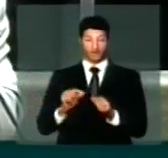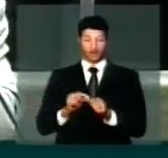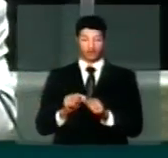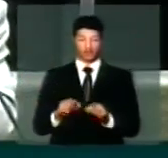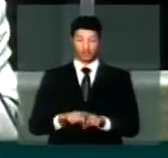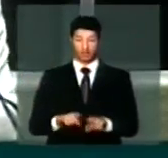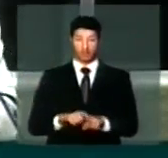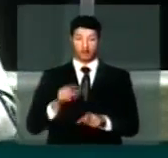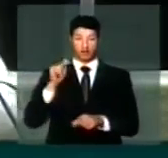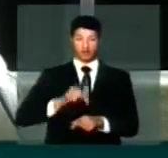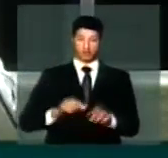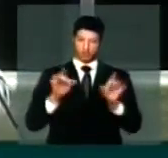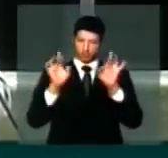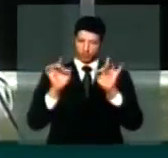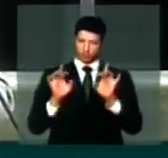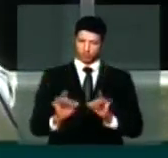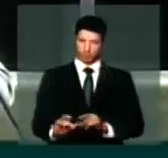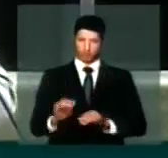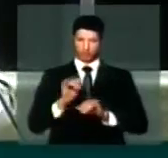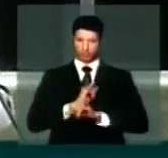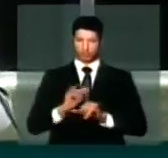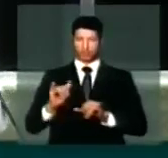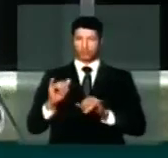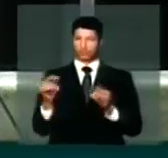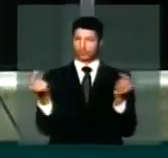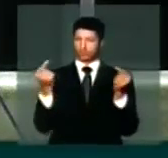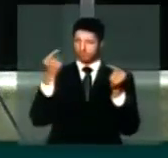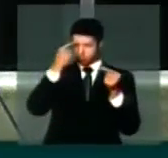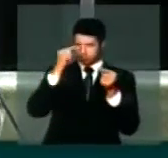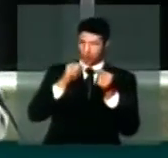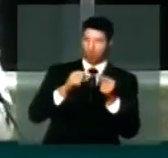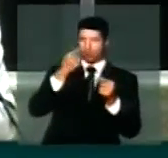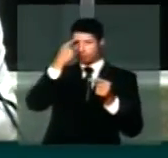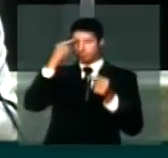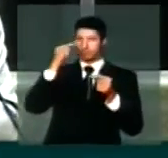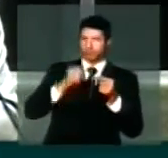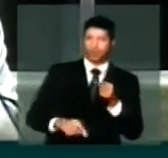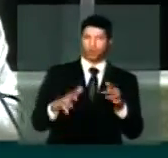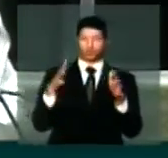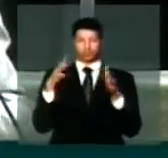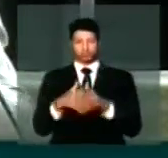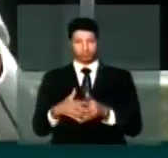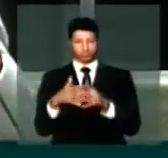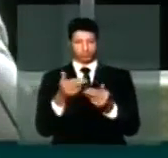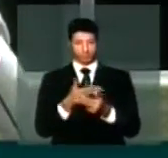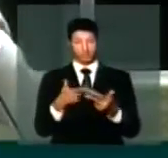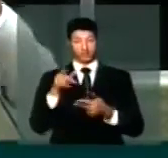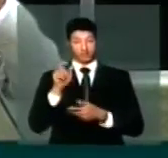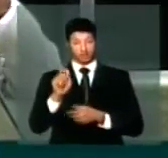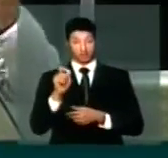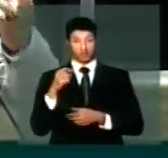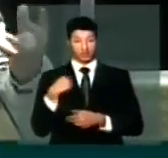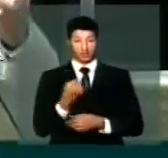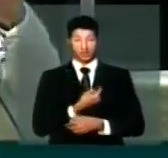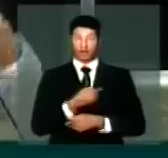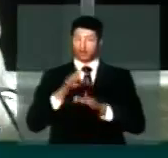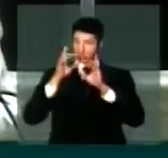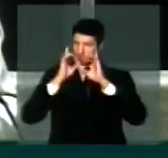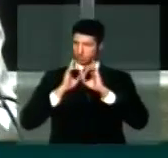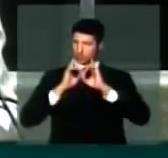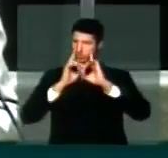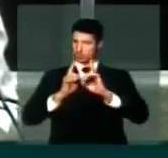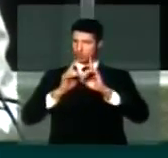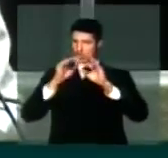fazer, nesse espaço do dissenso, do contraditório e do conflito, que as doutrinas